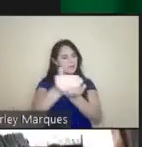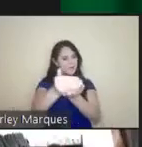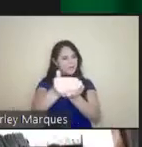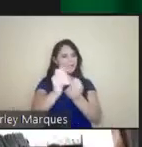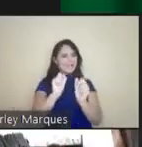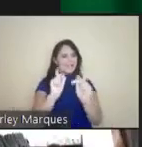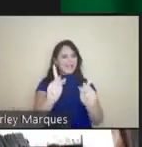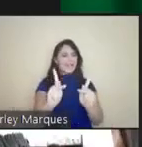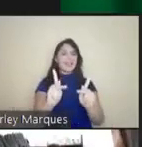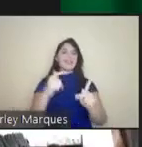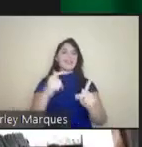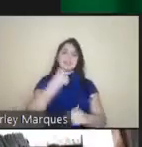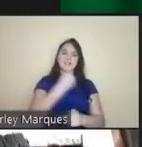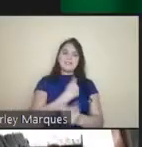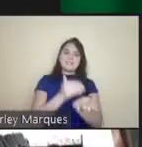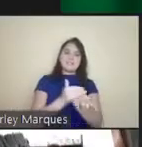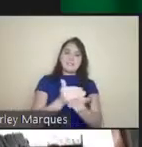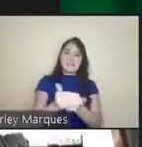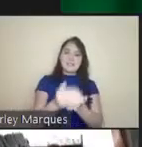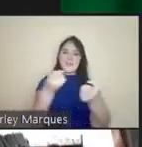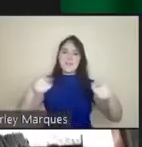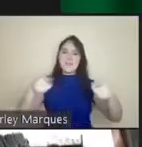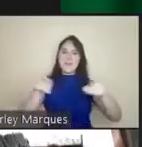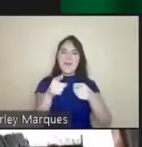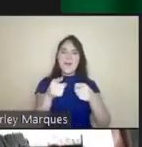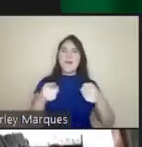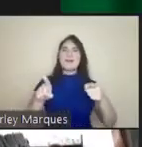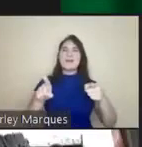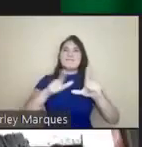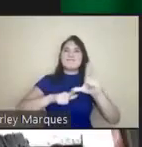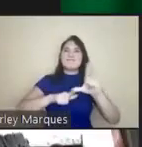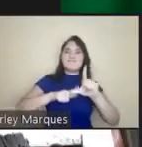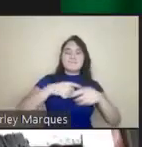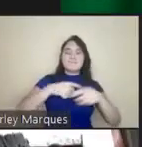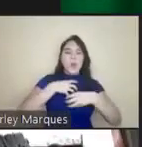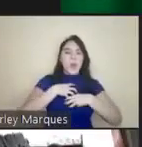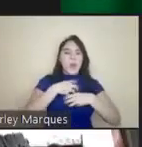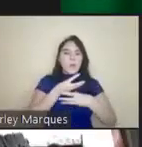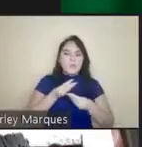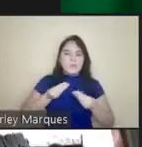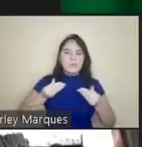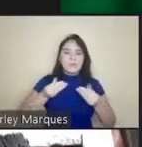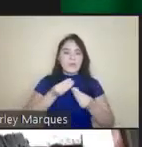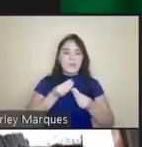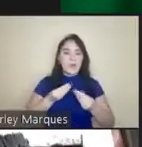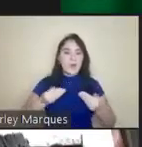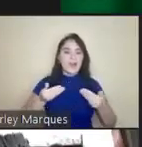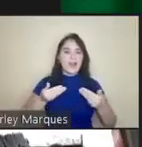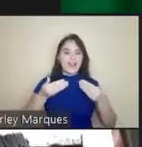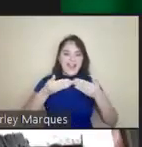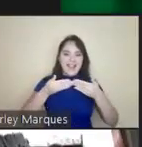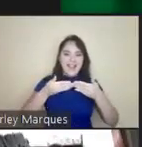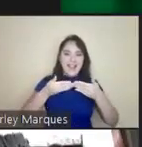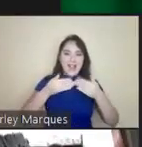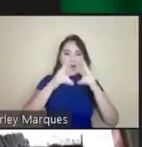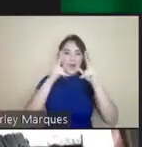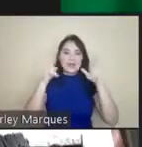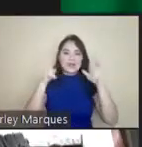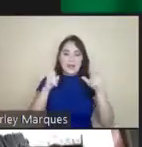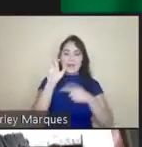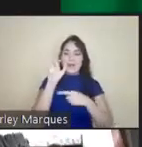pra gente começar com a música. É uma canção que eu gosto. Abrir o caminho. É, abrir o caminho. Dá pra ouvir o violão